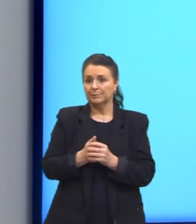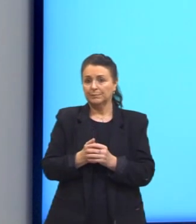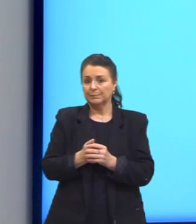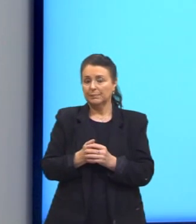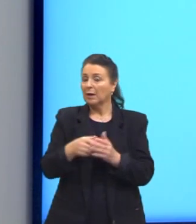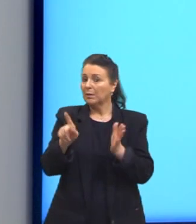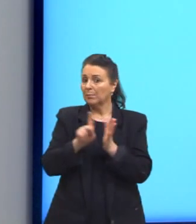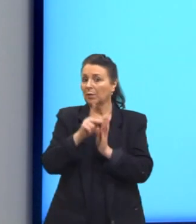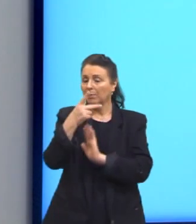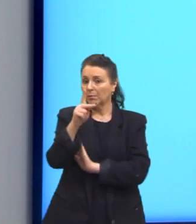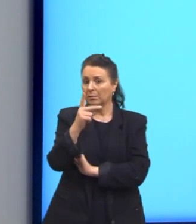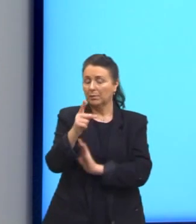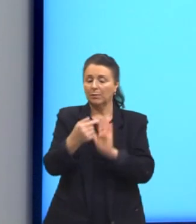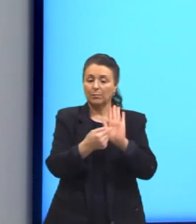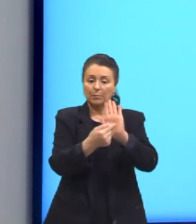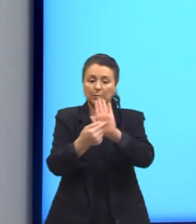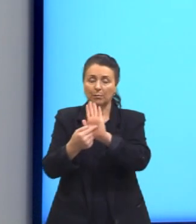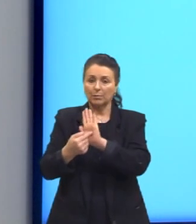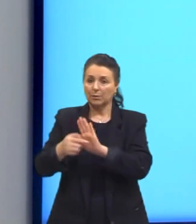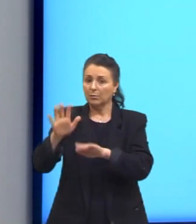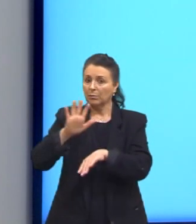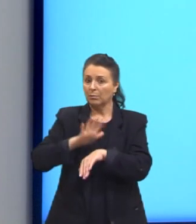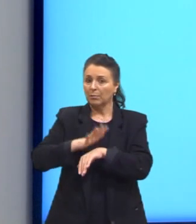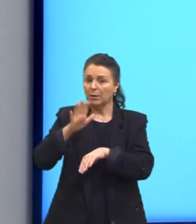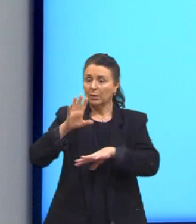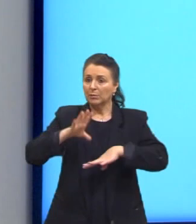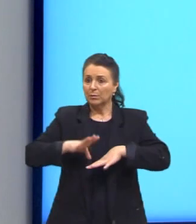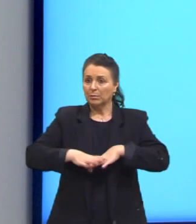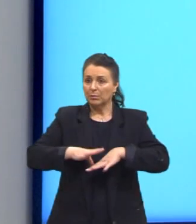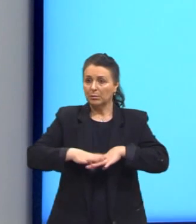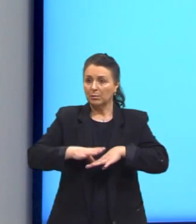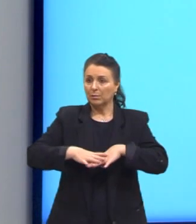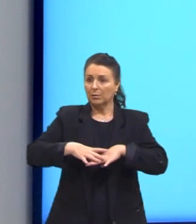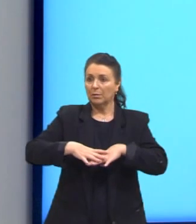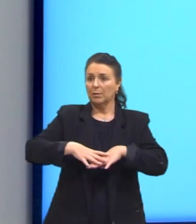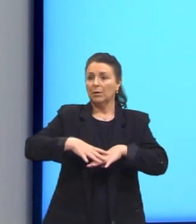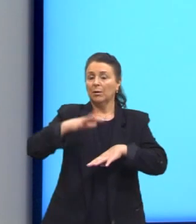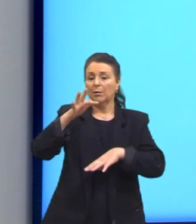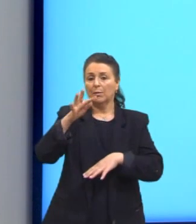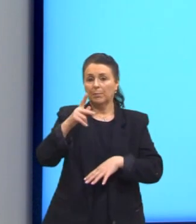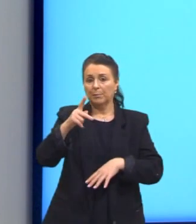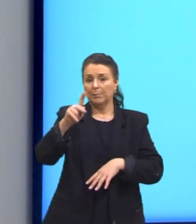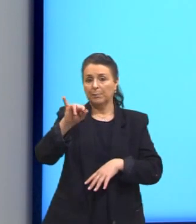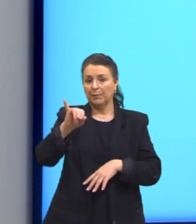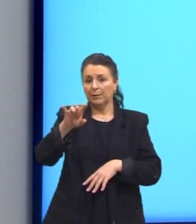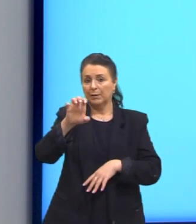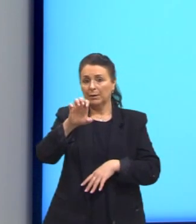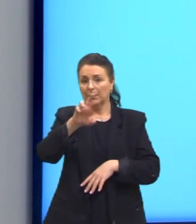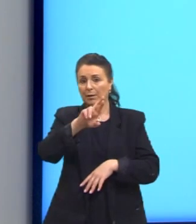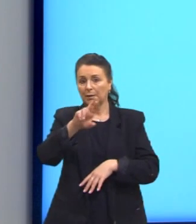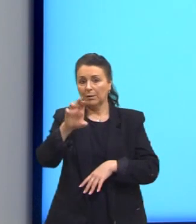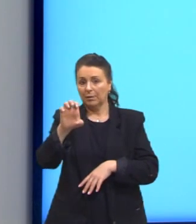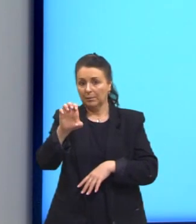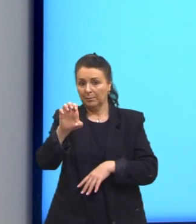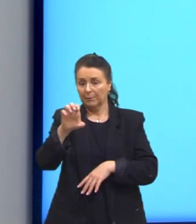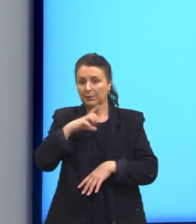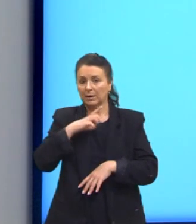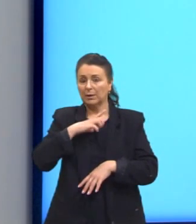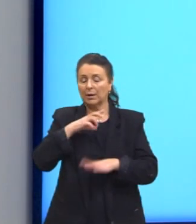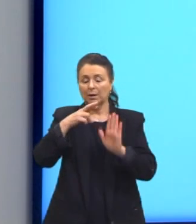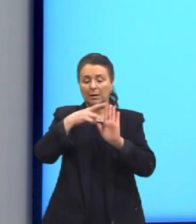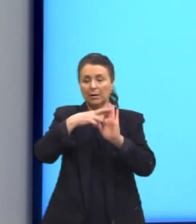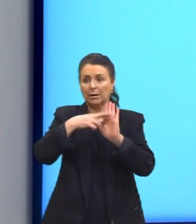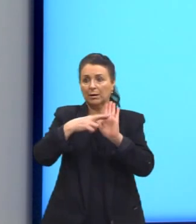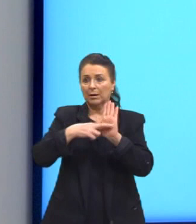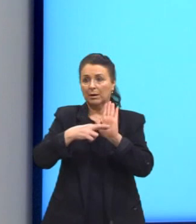Aqui, então, trazendo um pouco mais, o matemático Pierre Frédéric Sarrus, a regrinha de Sarrus que a gente viu na